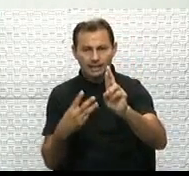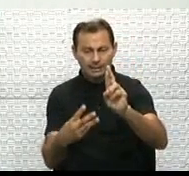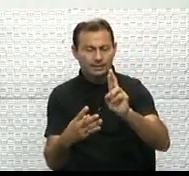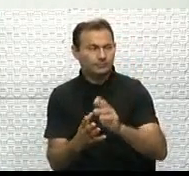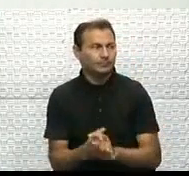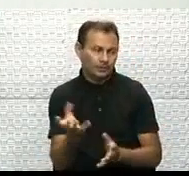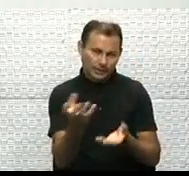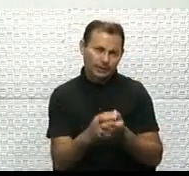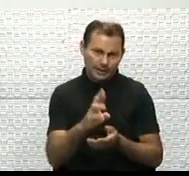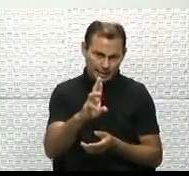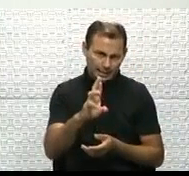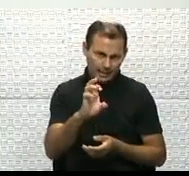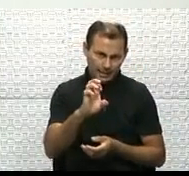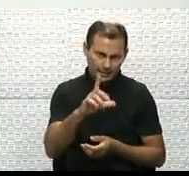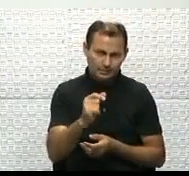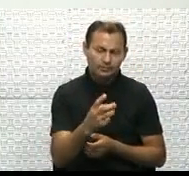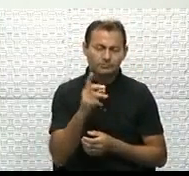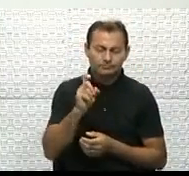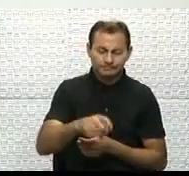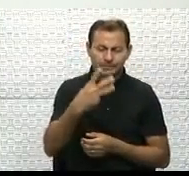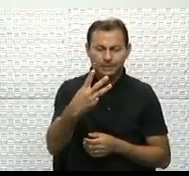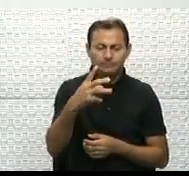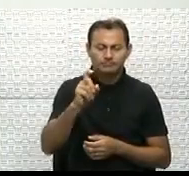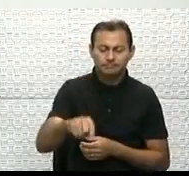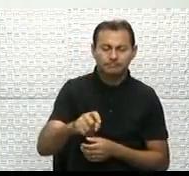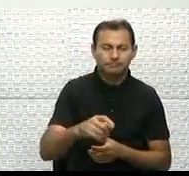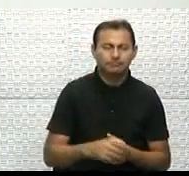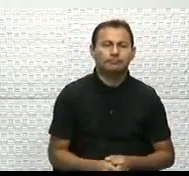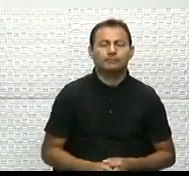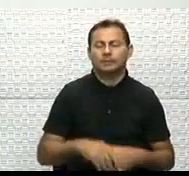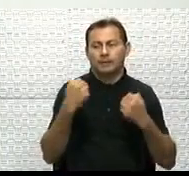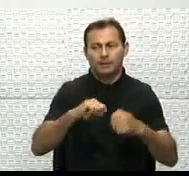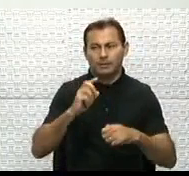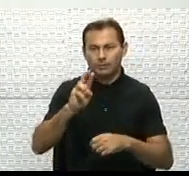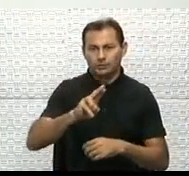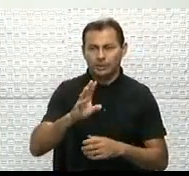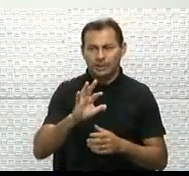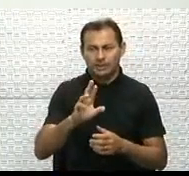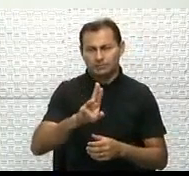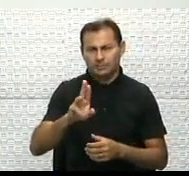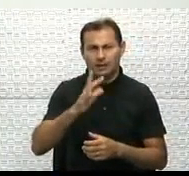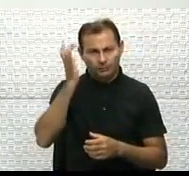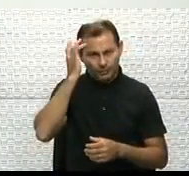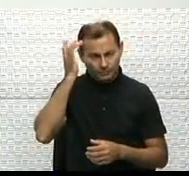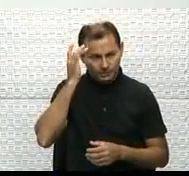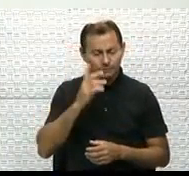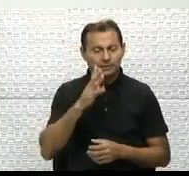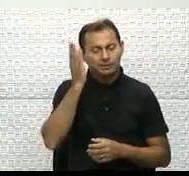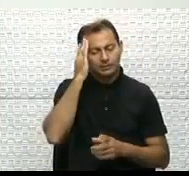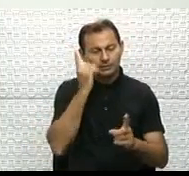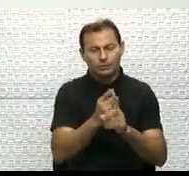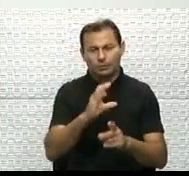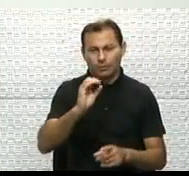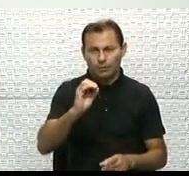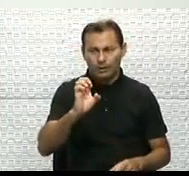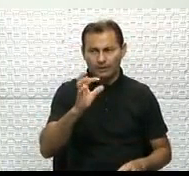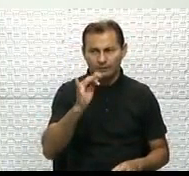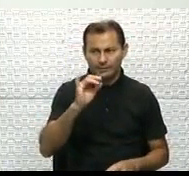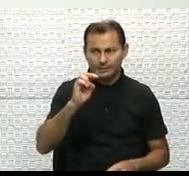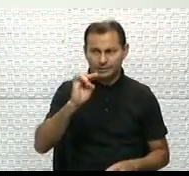teclo o número 3, igual, eu terei o coeficiente de correlação. E aí não preciso usar aquela aquela fórmula para determinar o